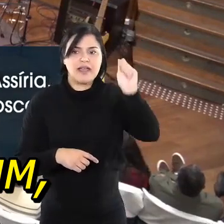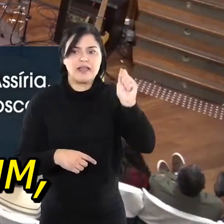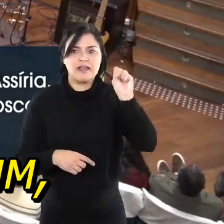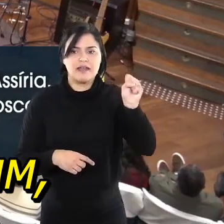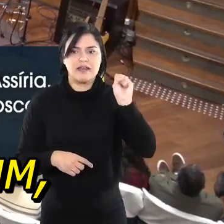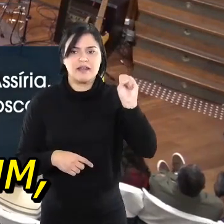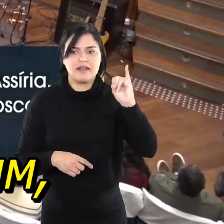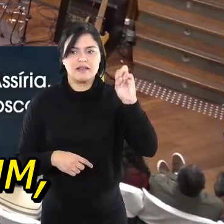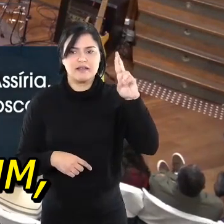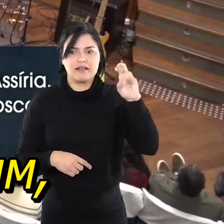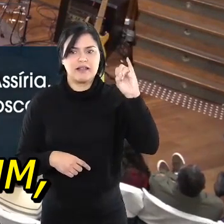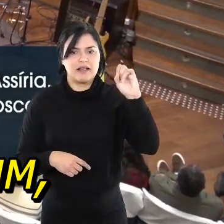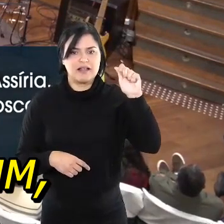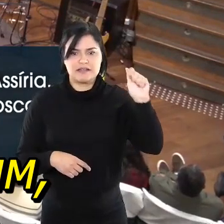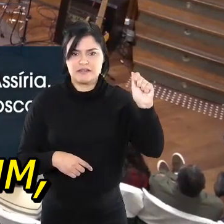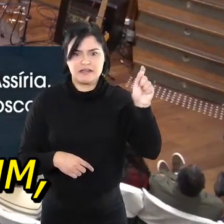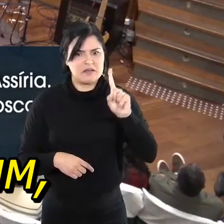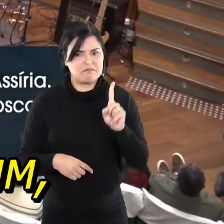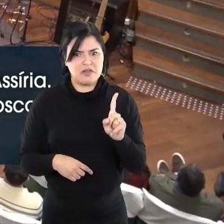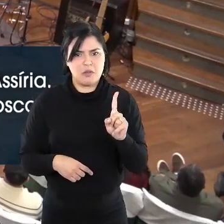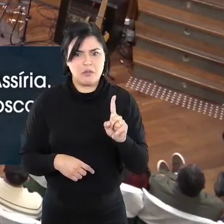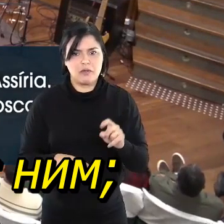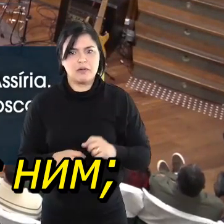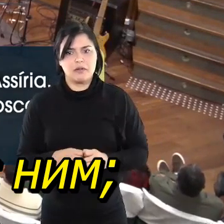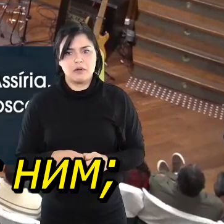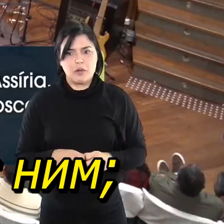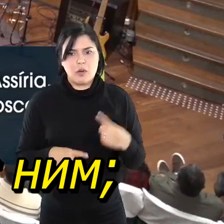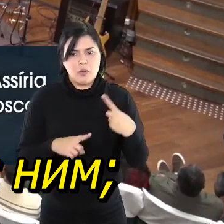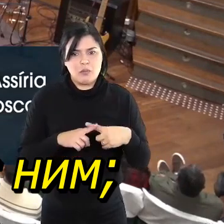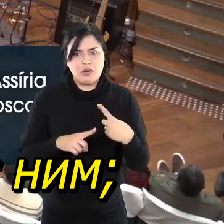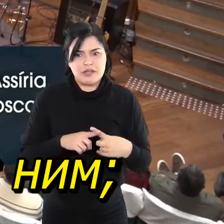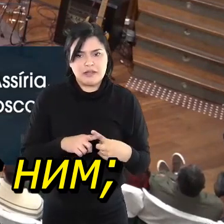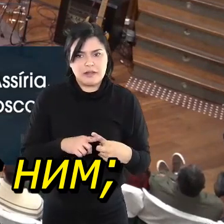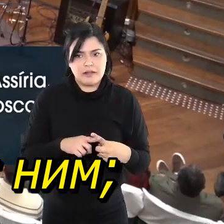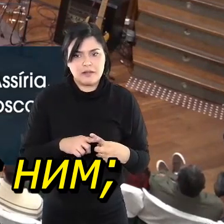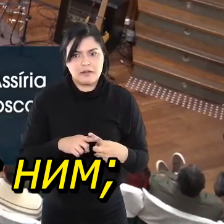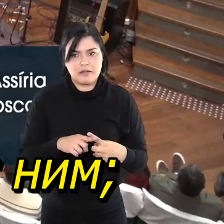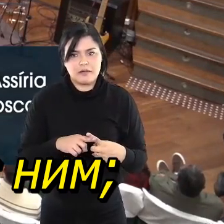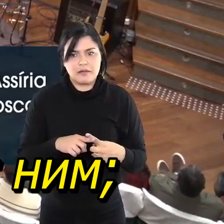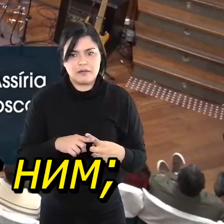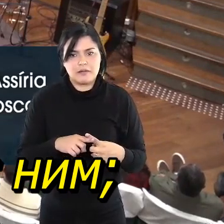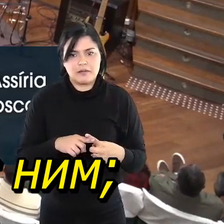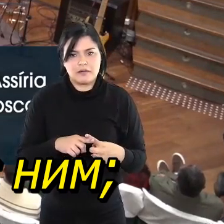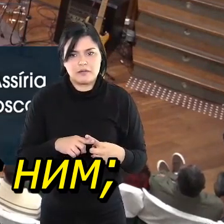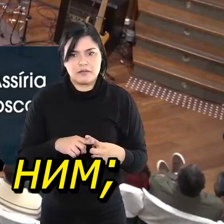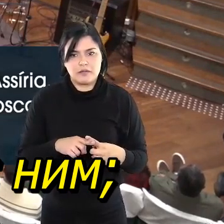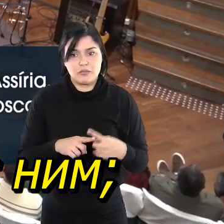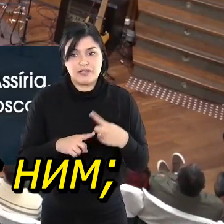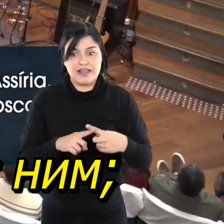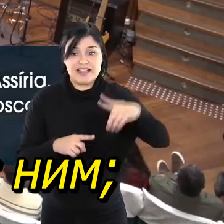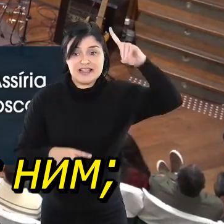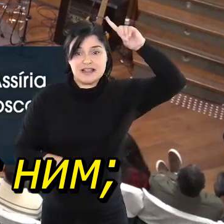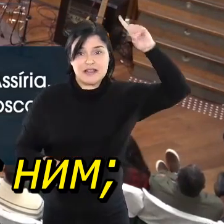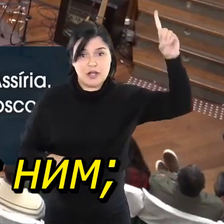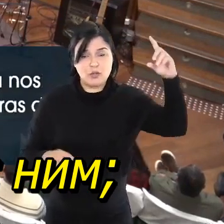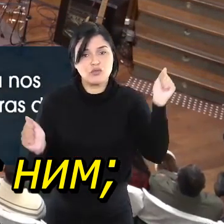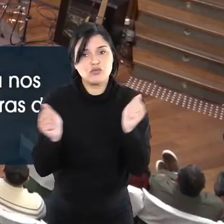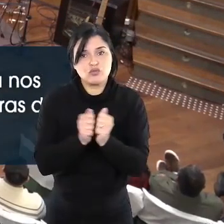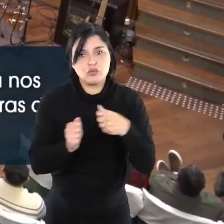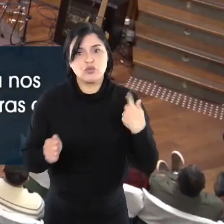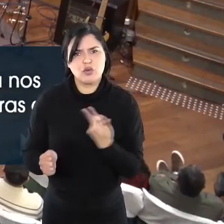causa de toda a multidão que está com ele, porque um há conosco maior do que o que está com